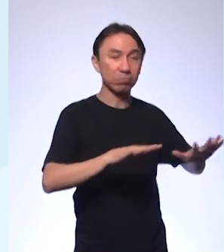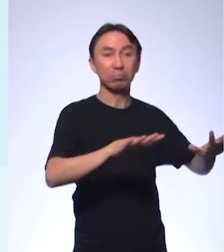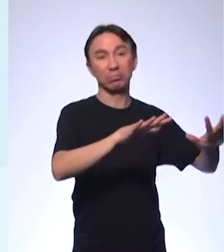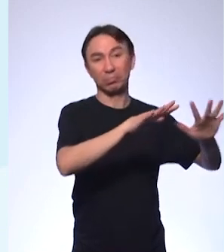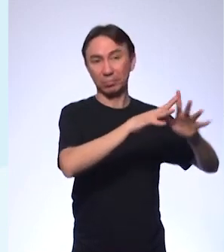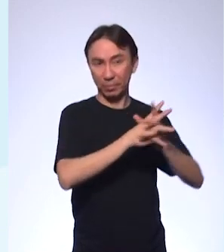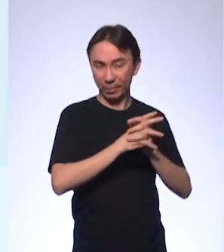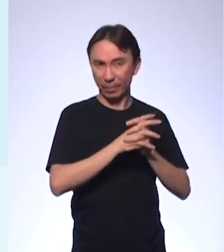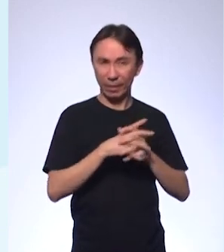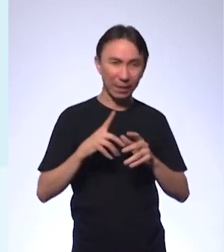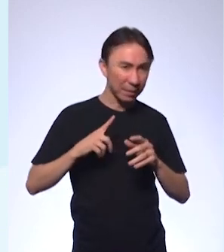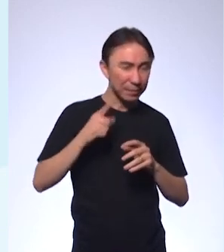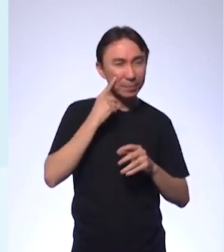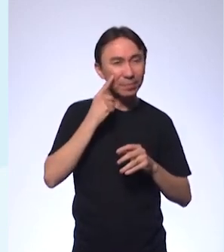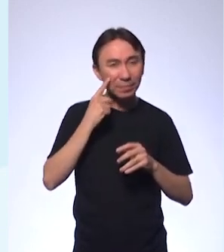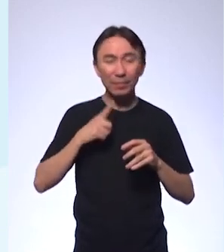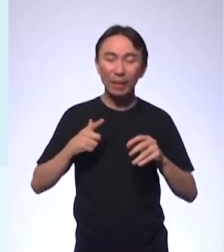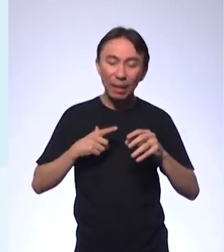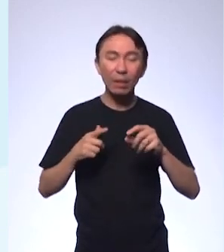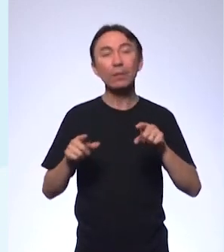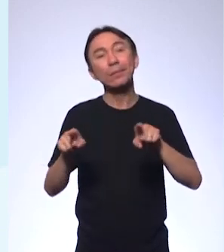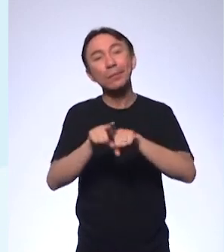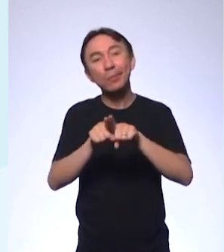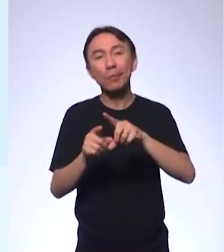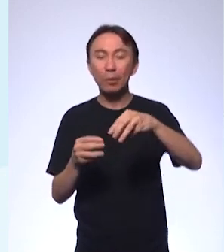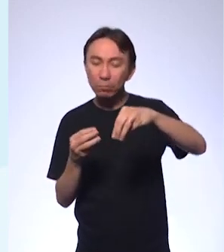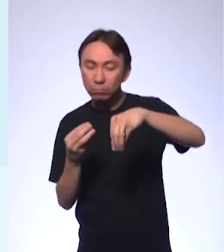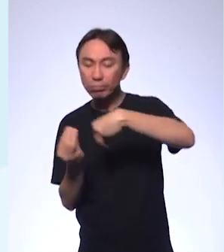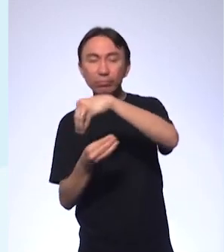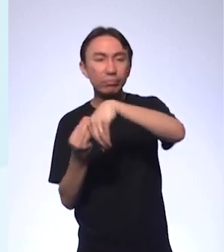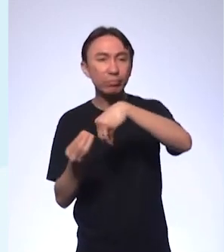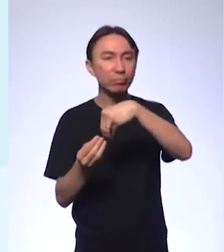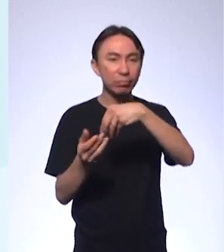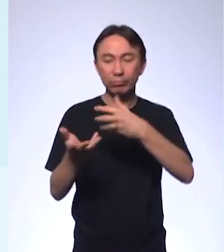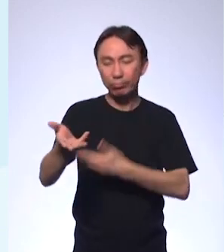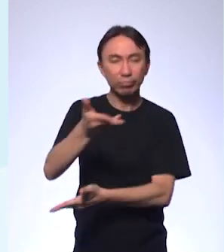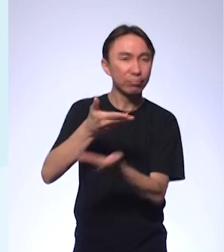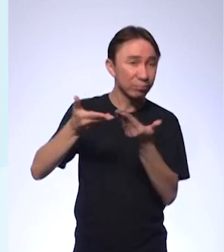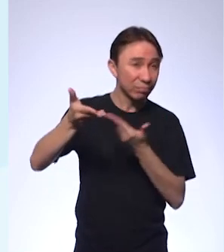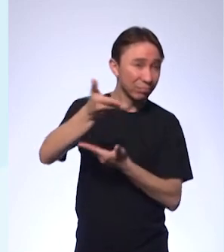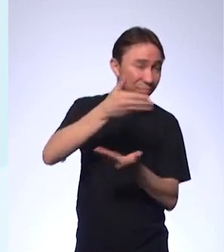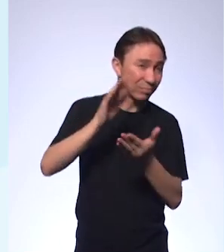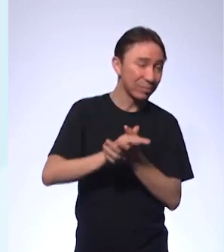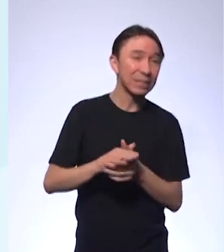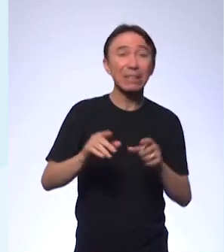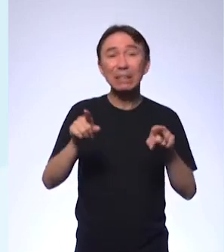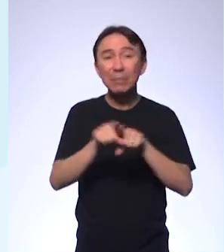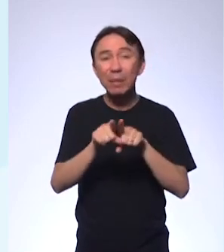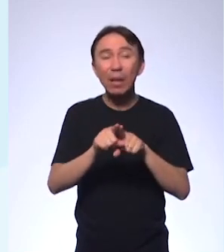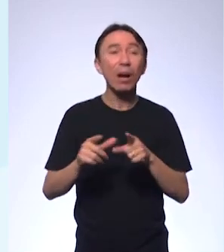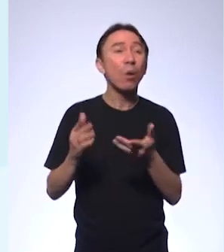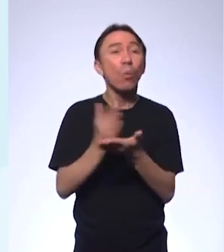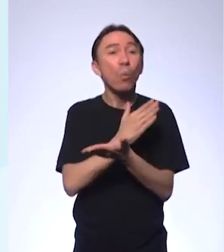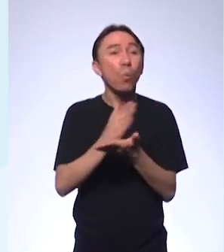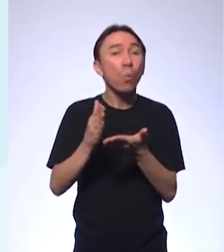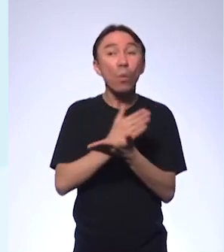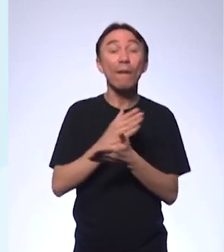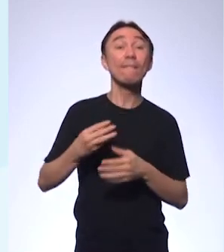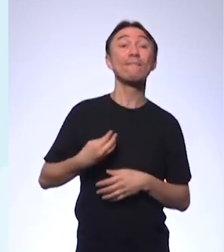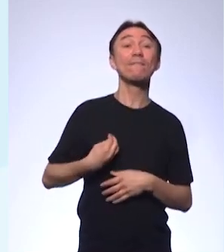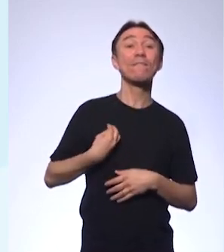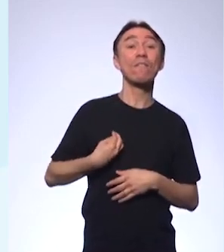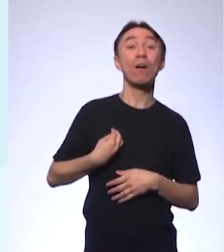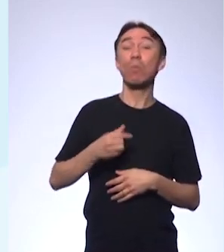aí, eles interagindo entre si e com as partes não vivas, né, do ambiente aí, que